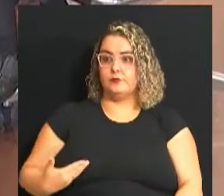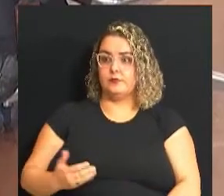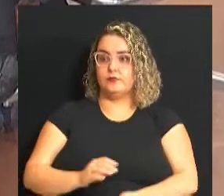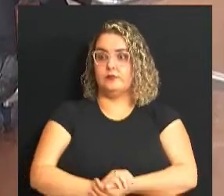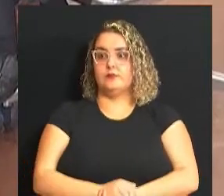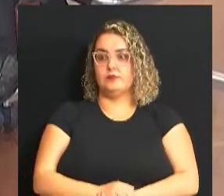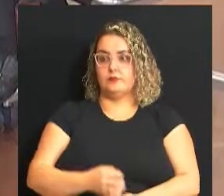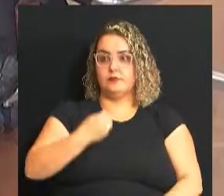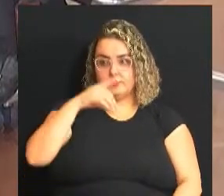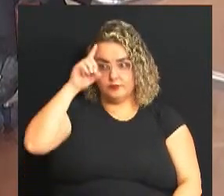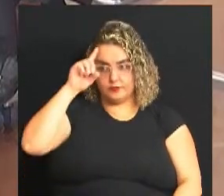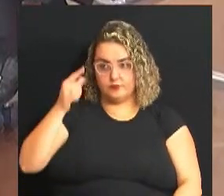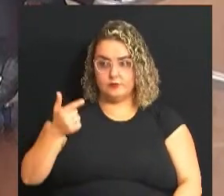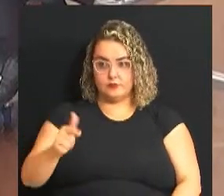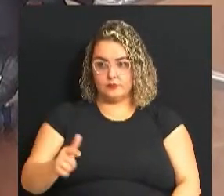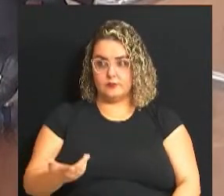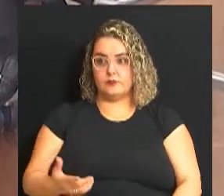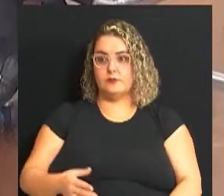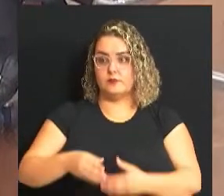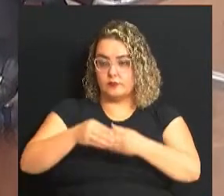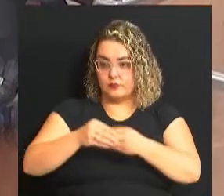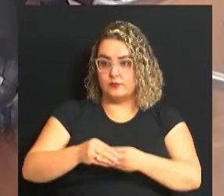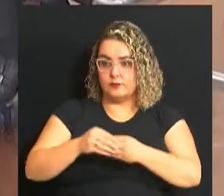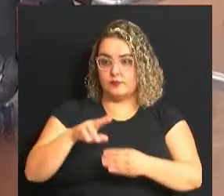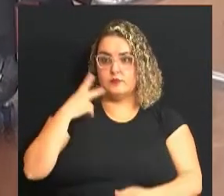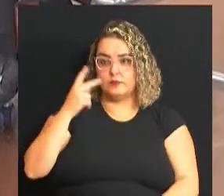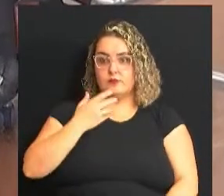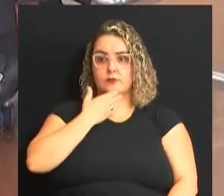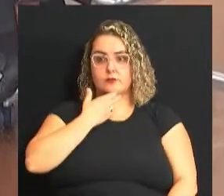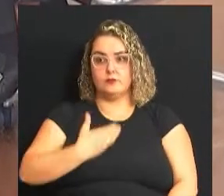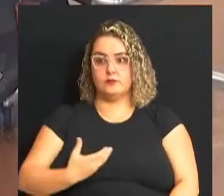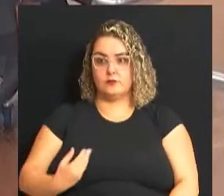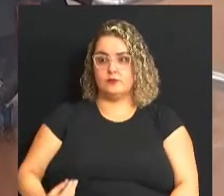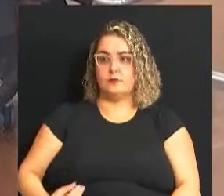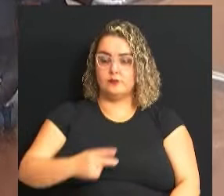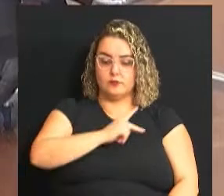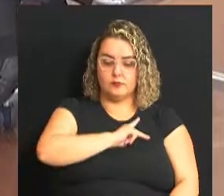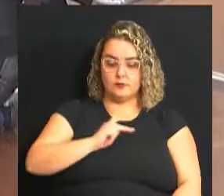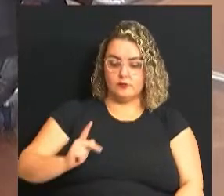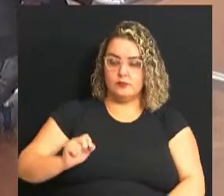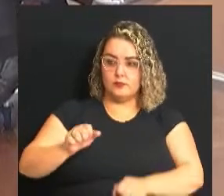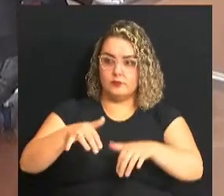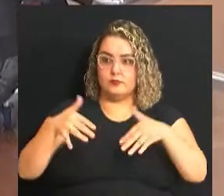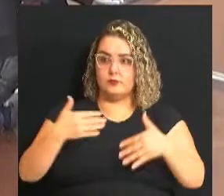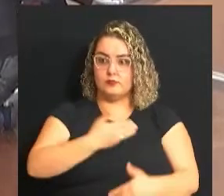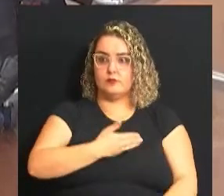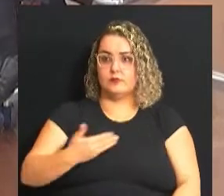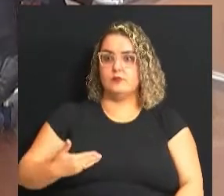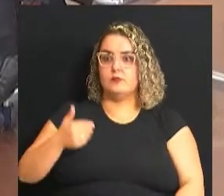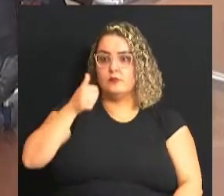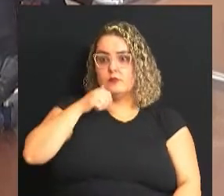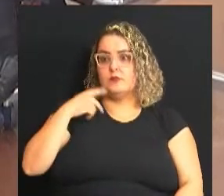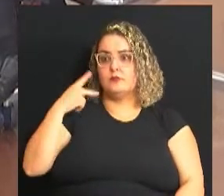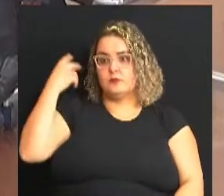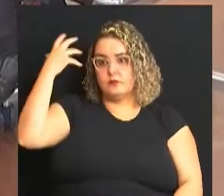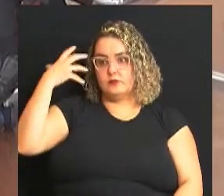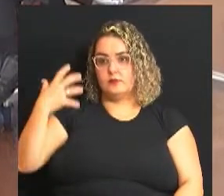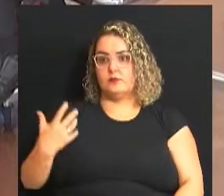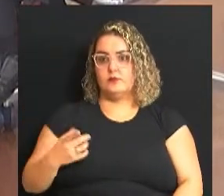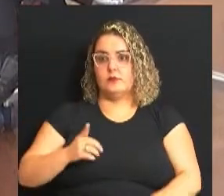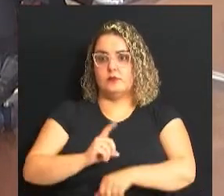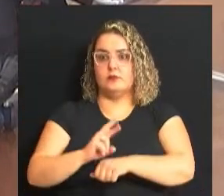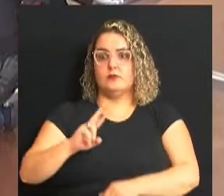Bom dia, mais uma vez. Cumprimentar o vereador Carmo Luiz, que preside essa audiência pública, a vereadora Guida Calisto, doutor